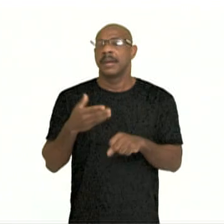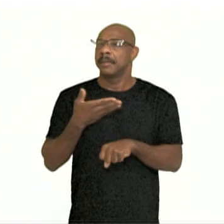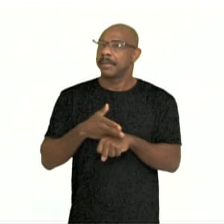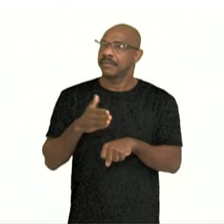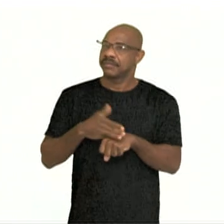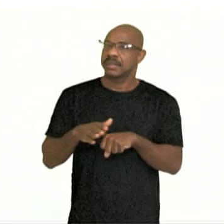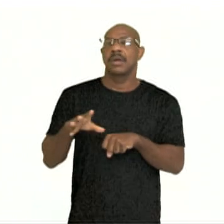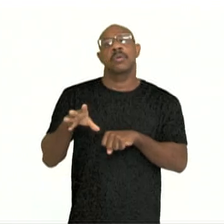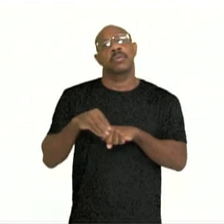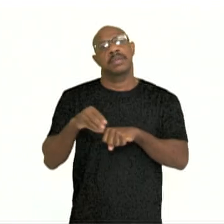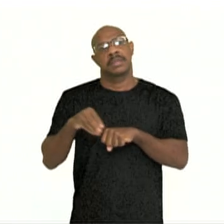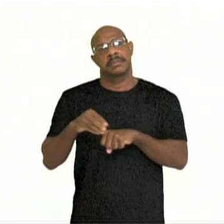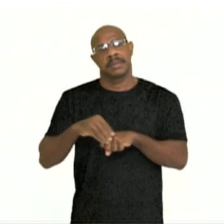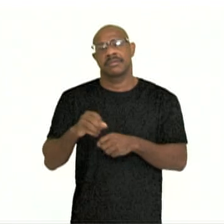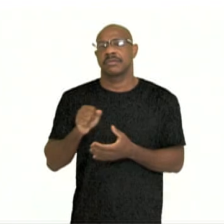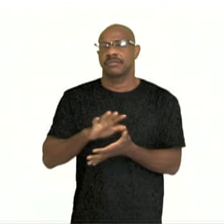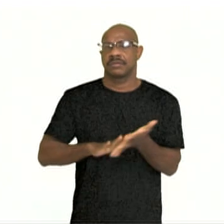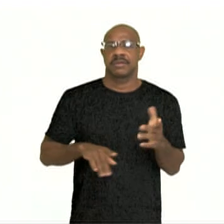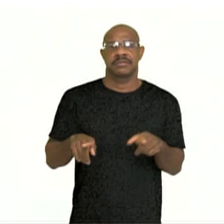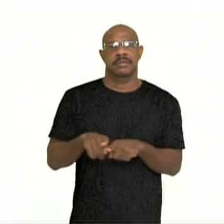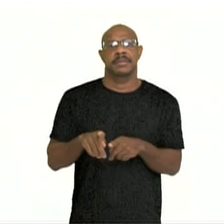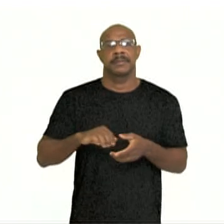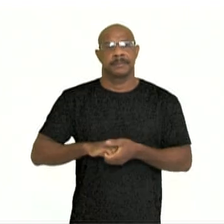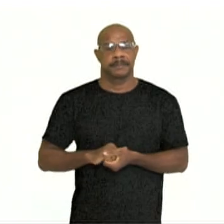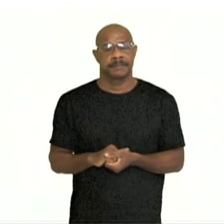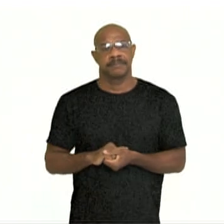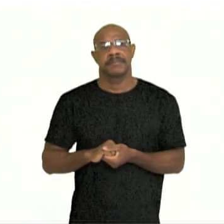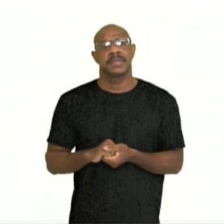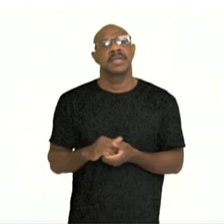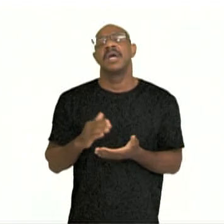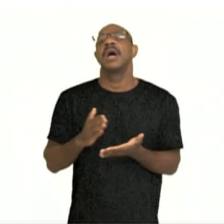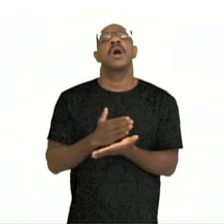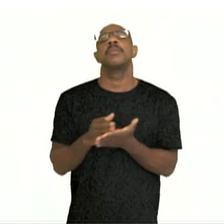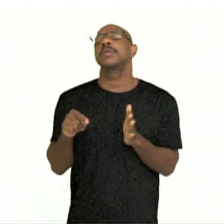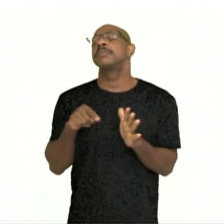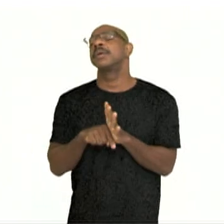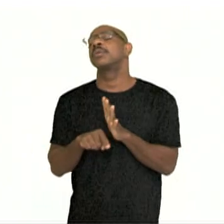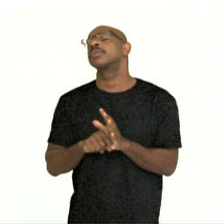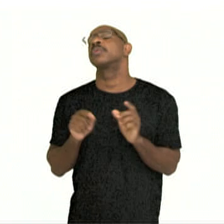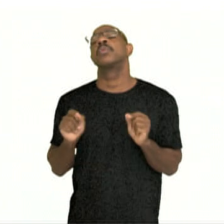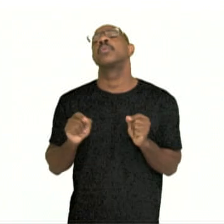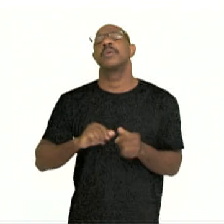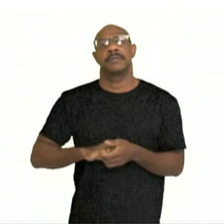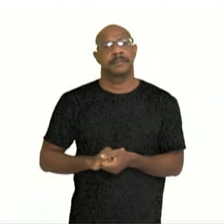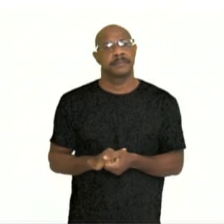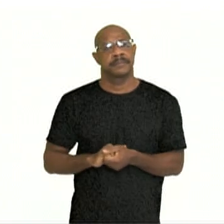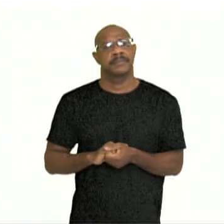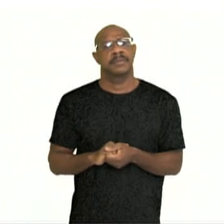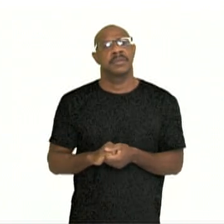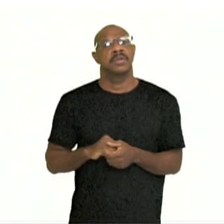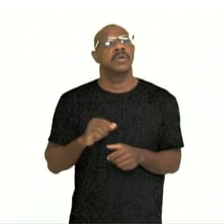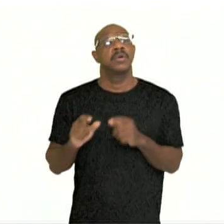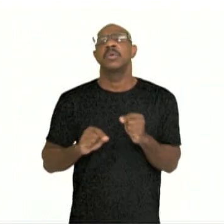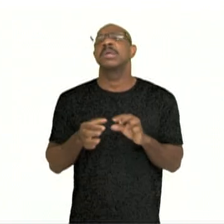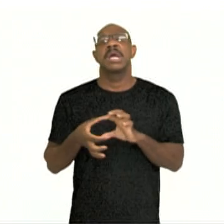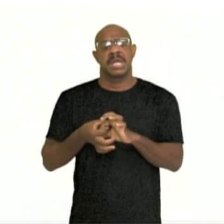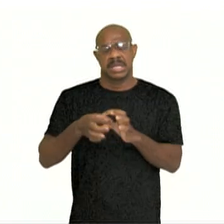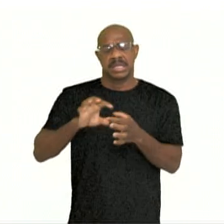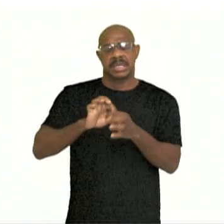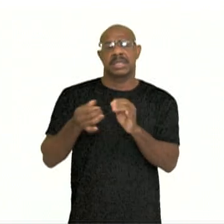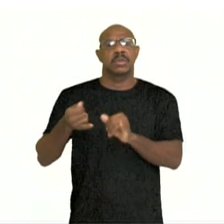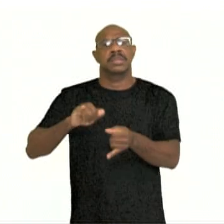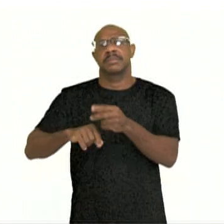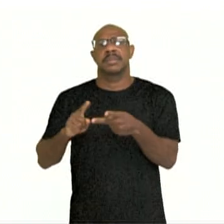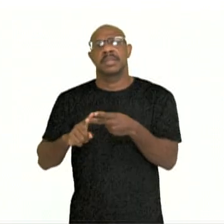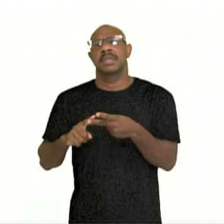o conhecimento com atividades. Professor, e alguns questionamentos? Nós temos. O que são ligações químicas? Por